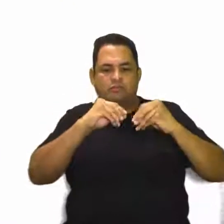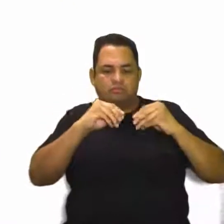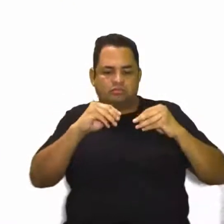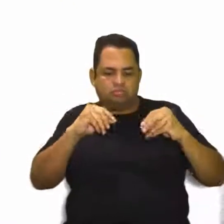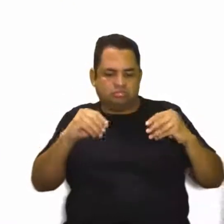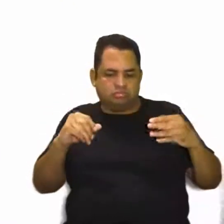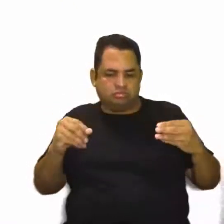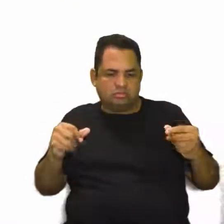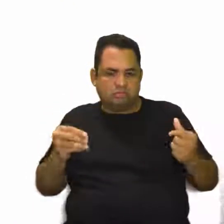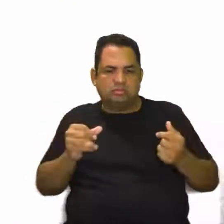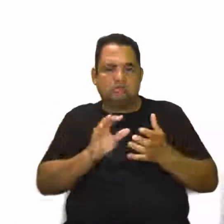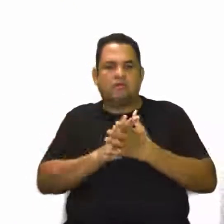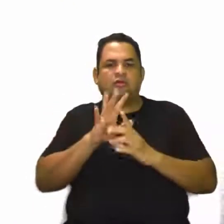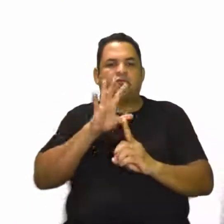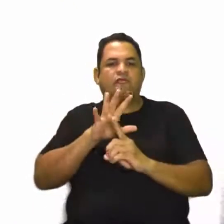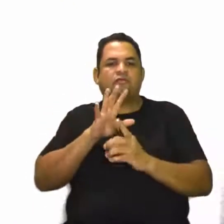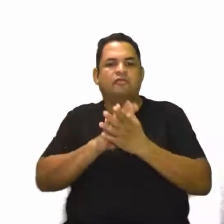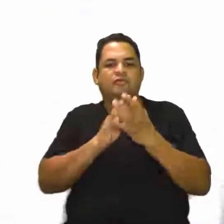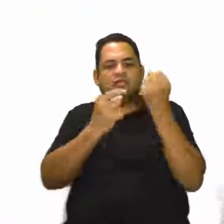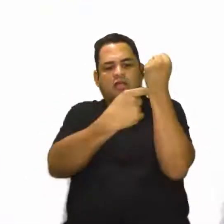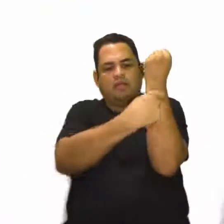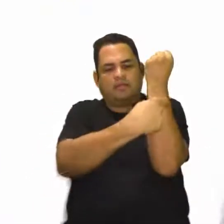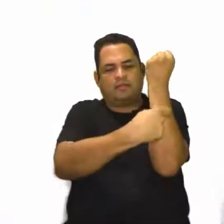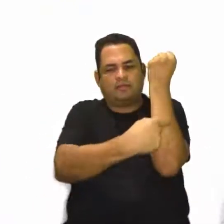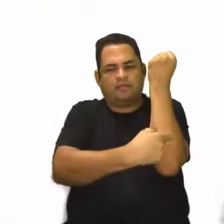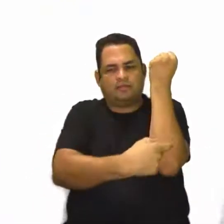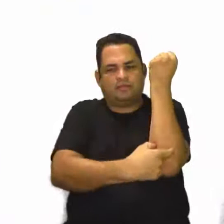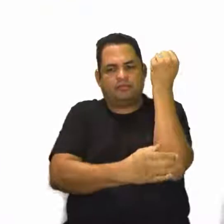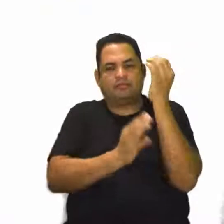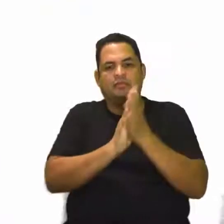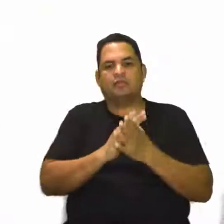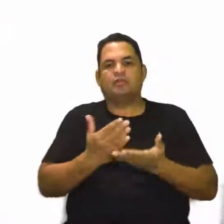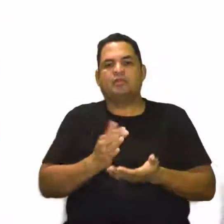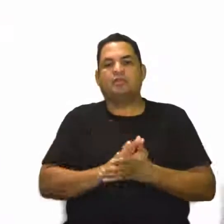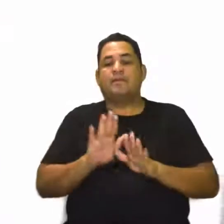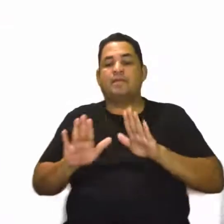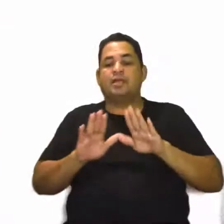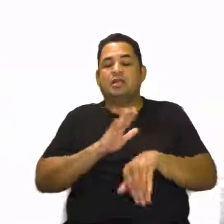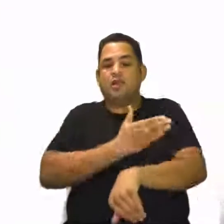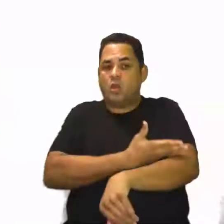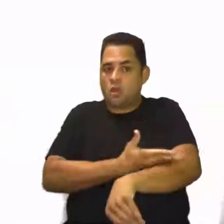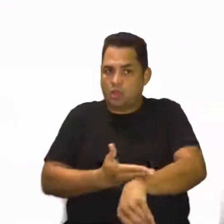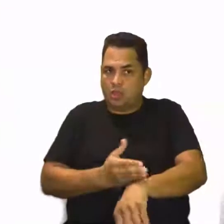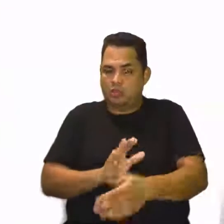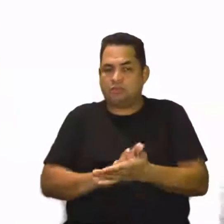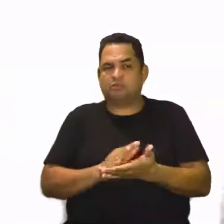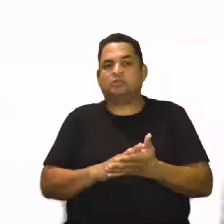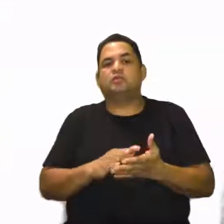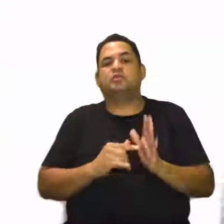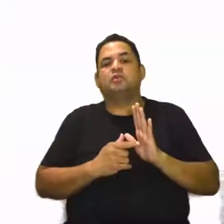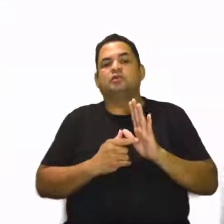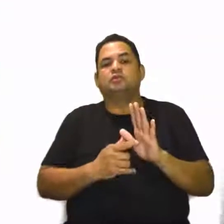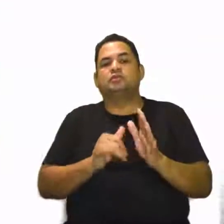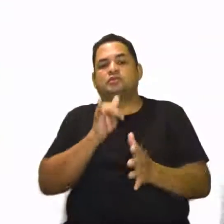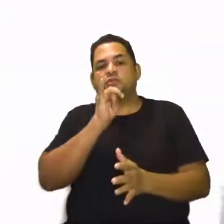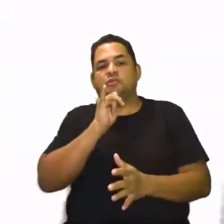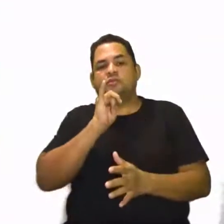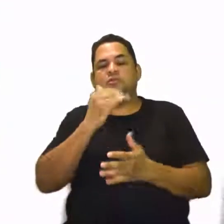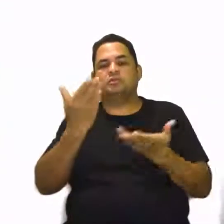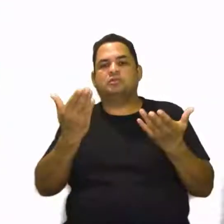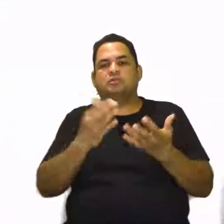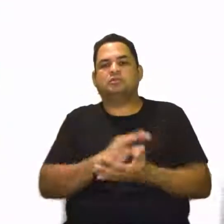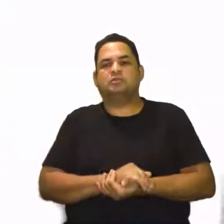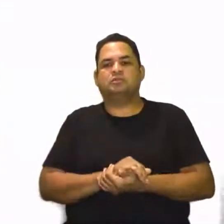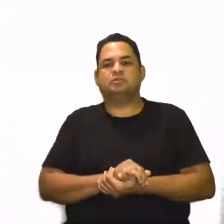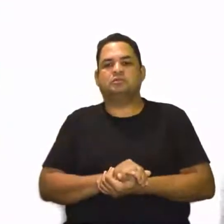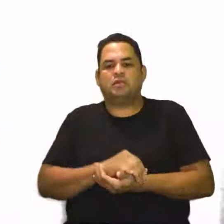né? Vão afetar essa vértebra aí conforme os seus hábitos. E aí nós demos exemplos desses hábitos, né?